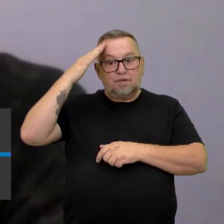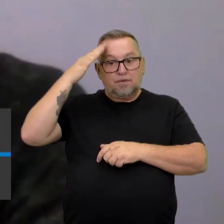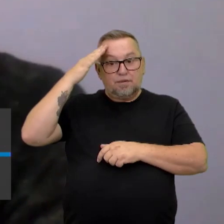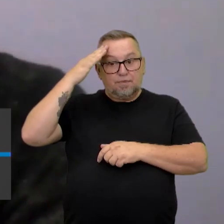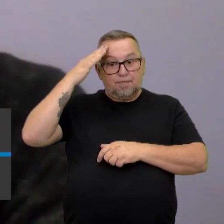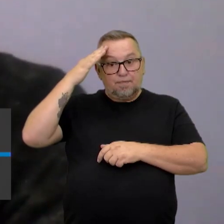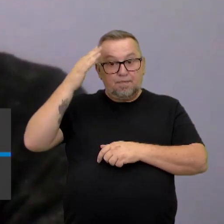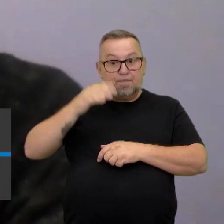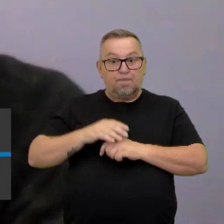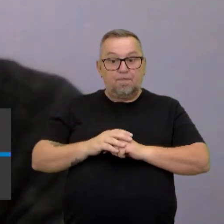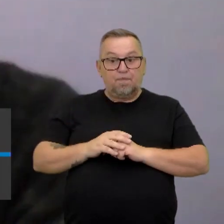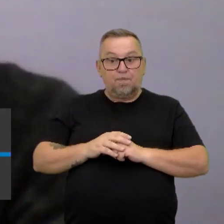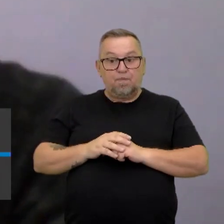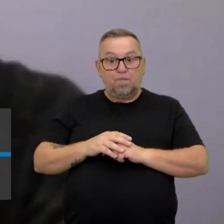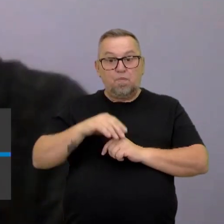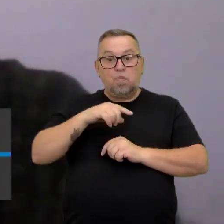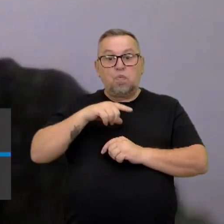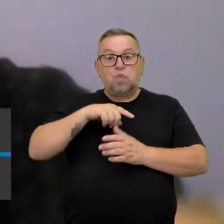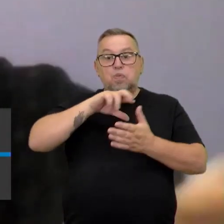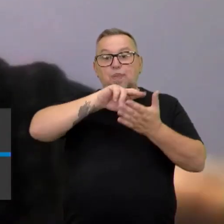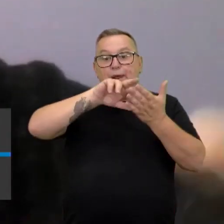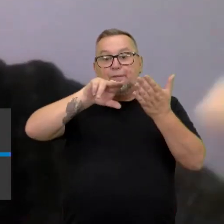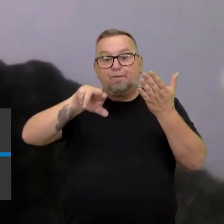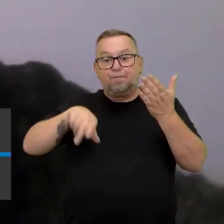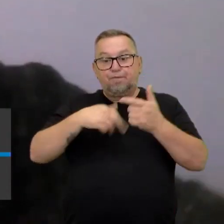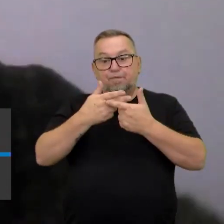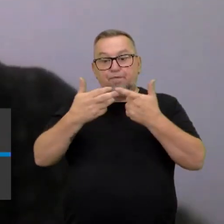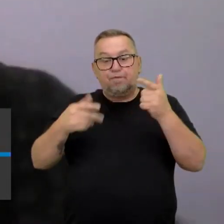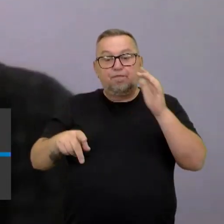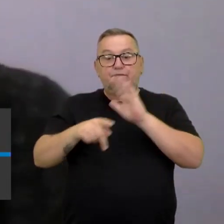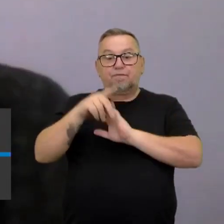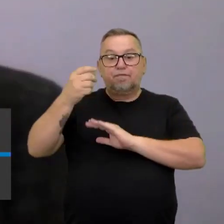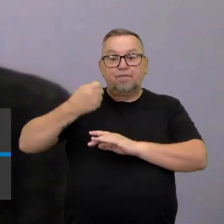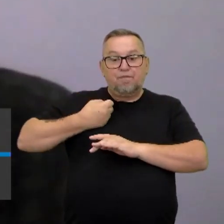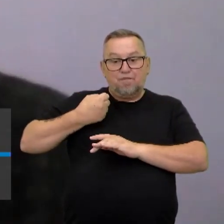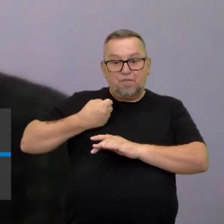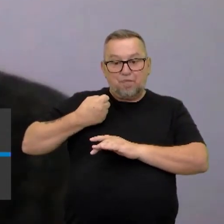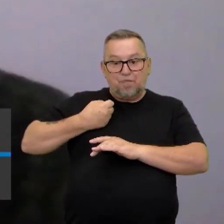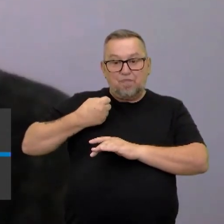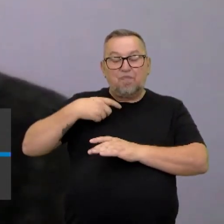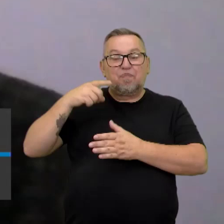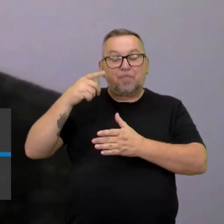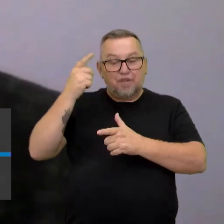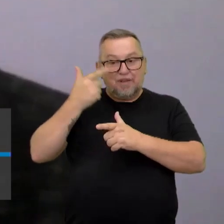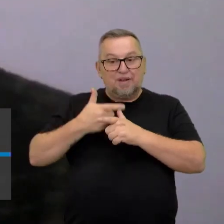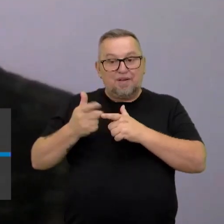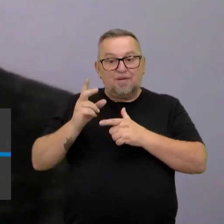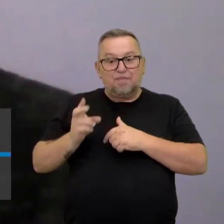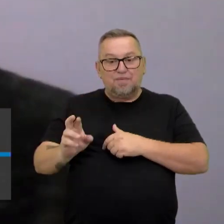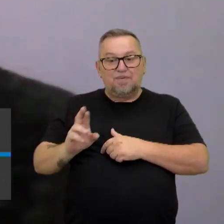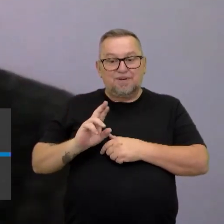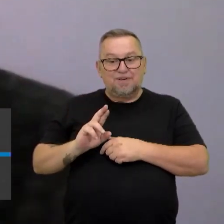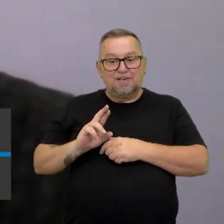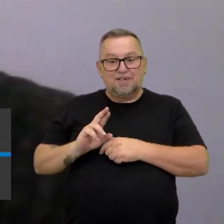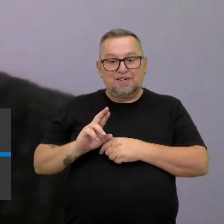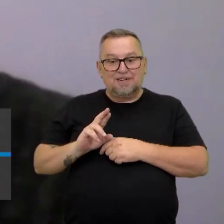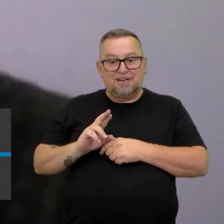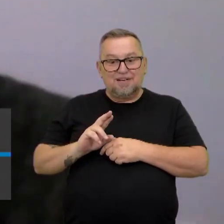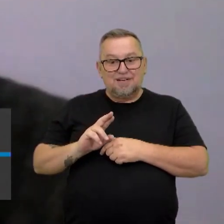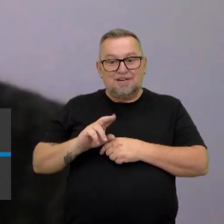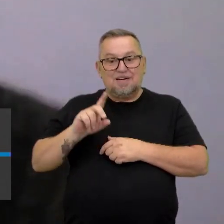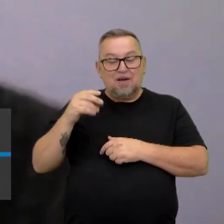que existem vários pares de números em que a divisão dá o mesmo resultado. Então,